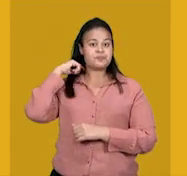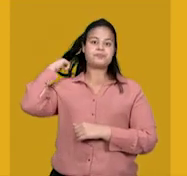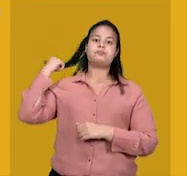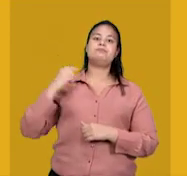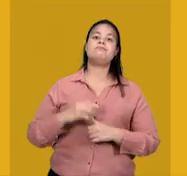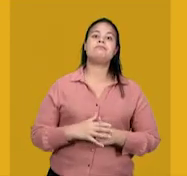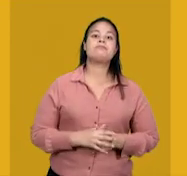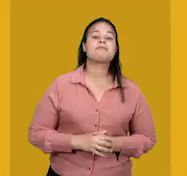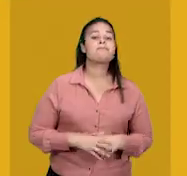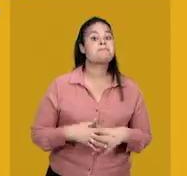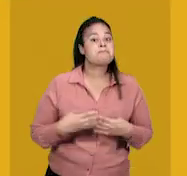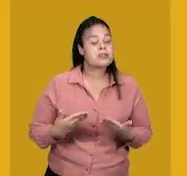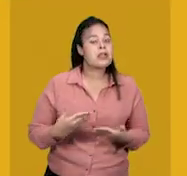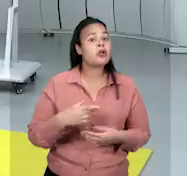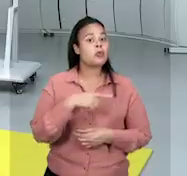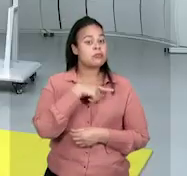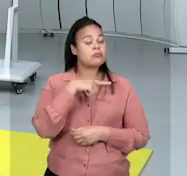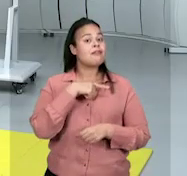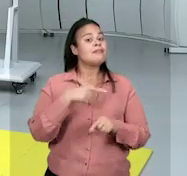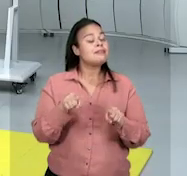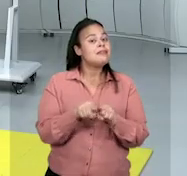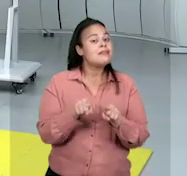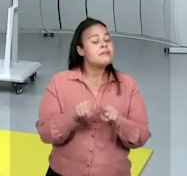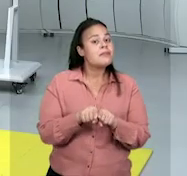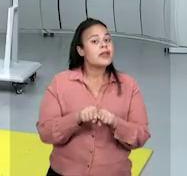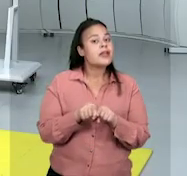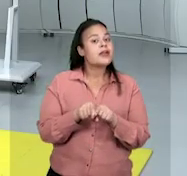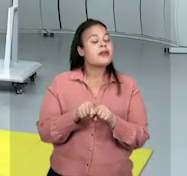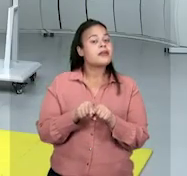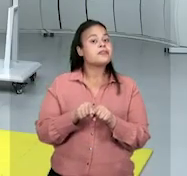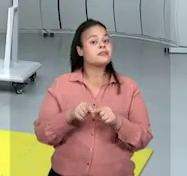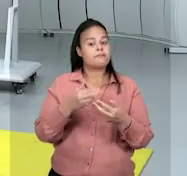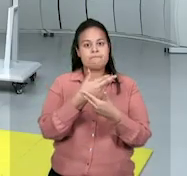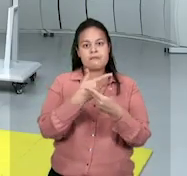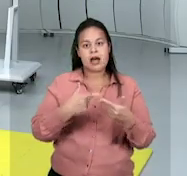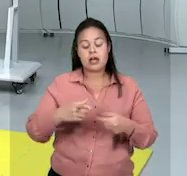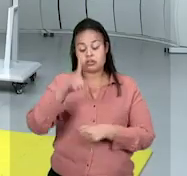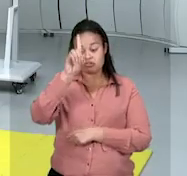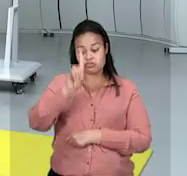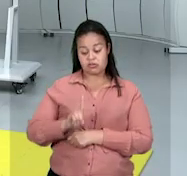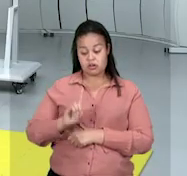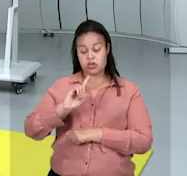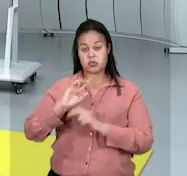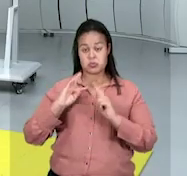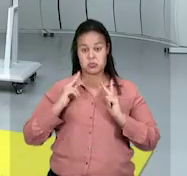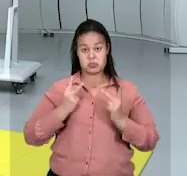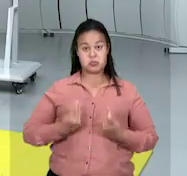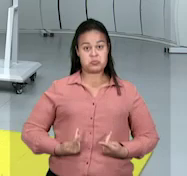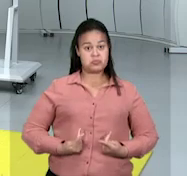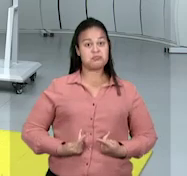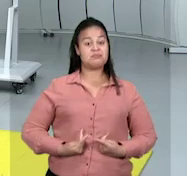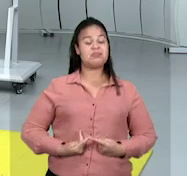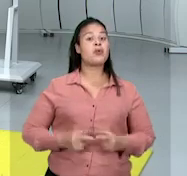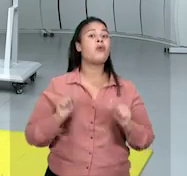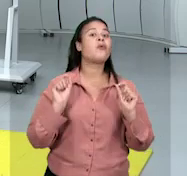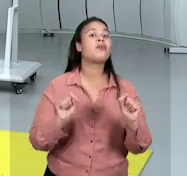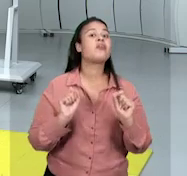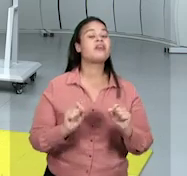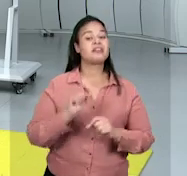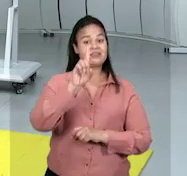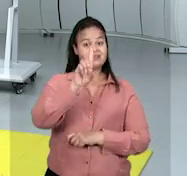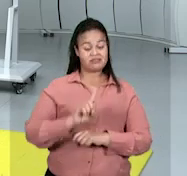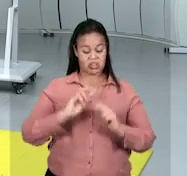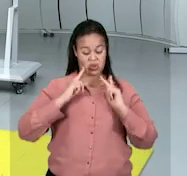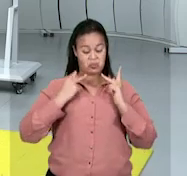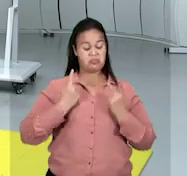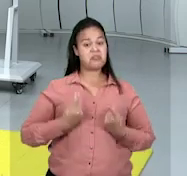ter despontando os diversos direitos do homem, os direitos humanos.